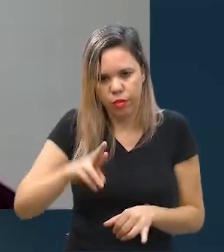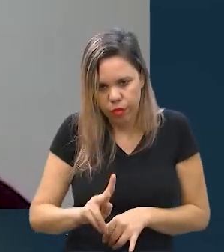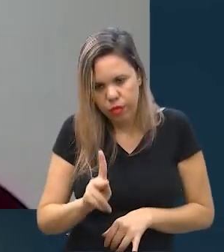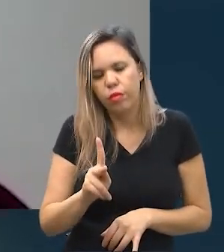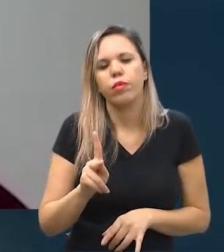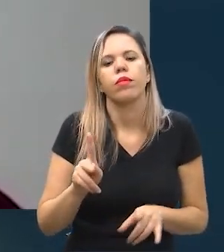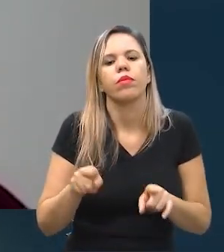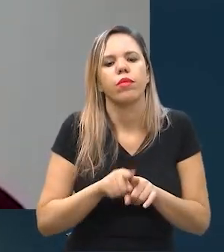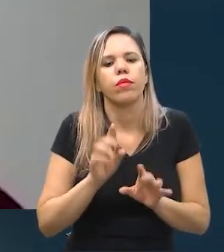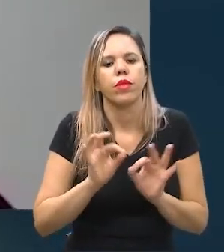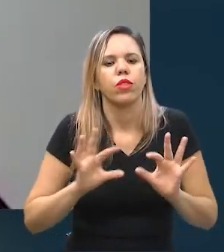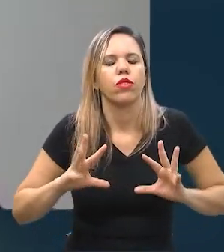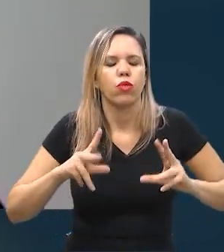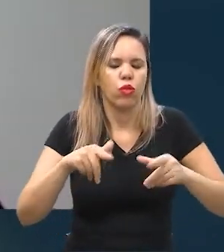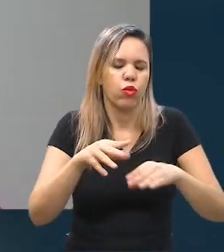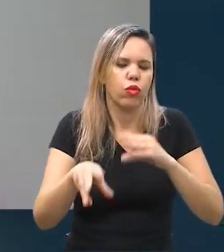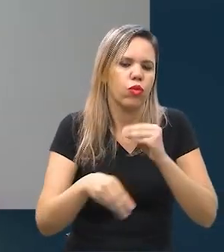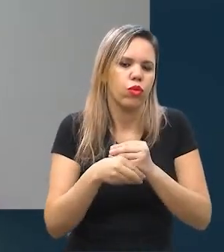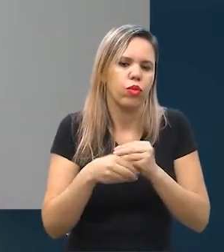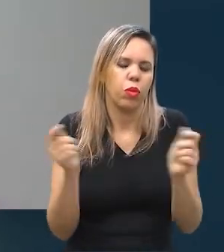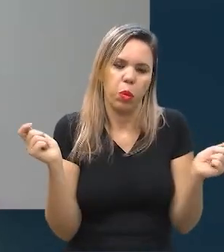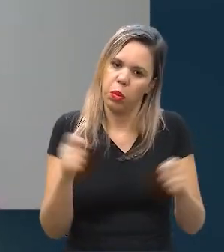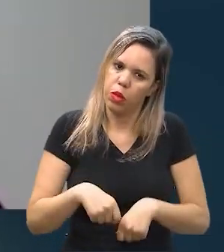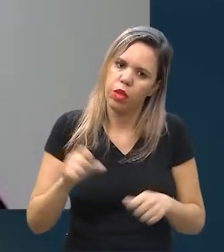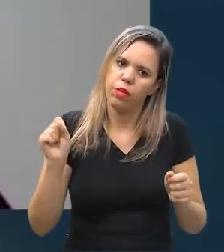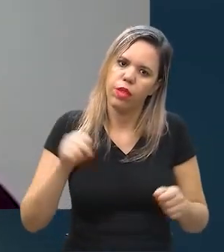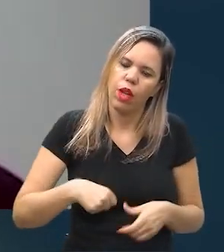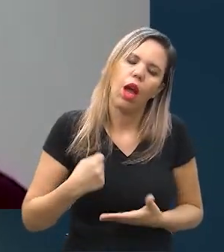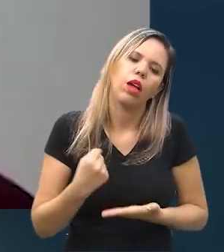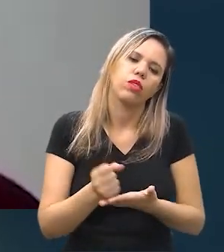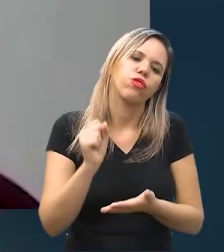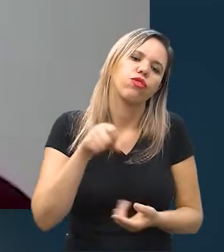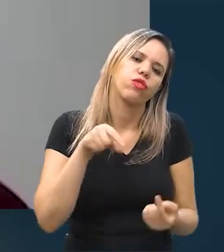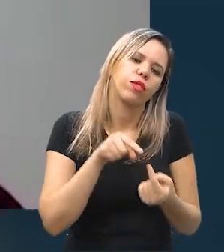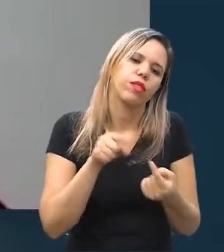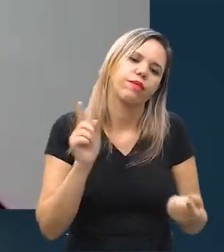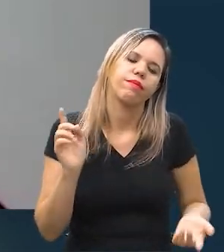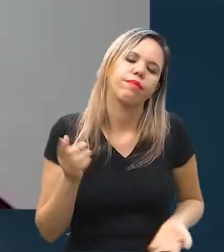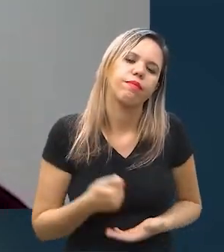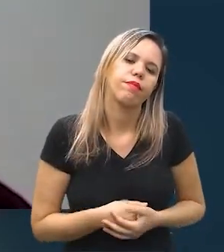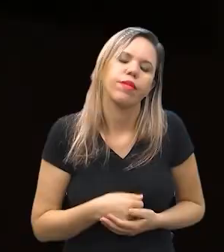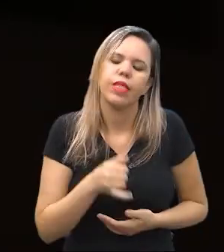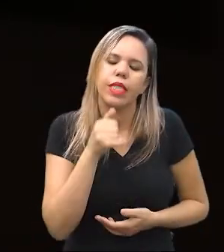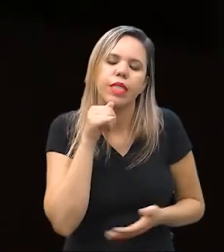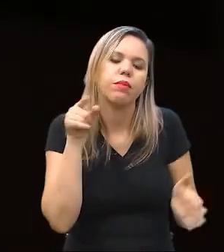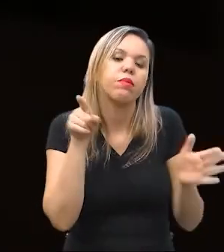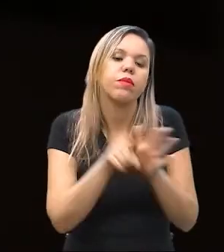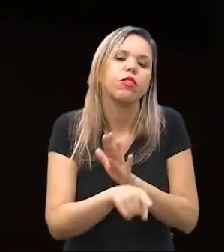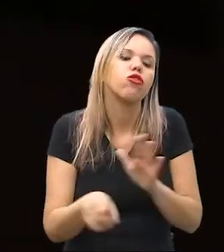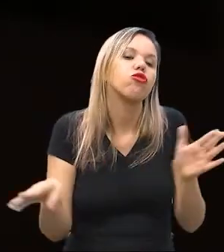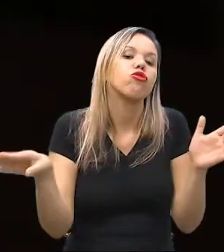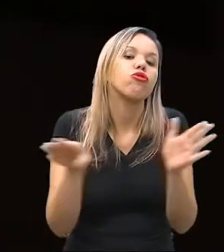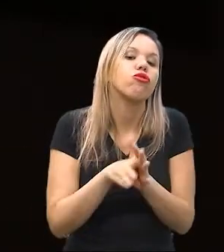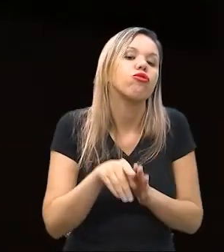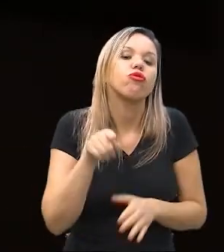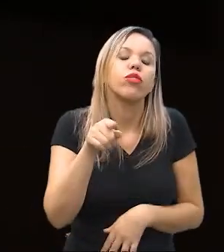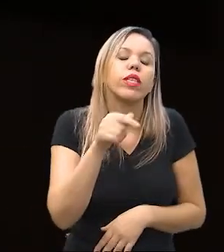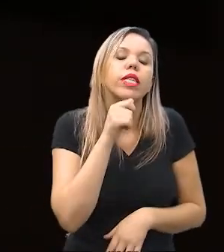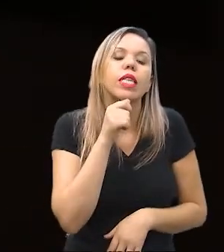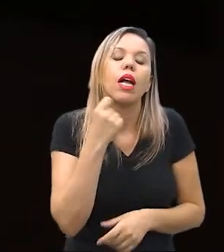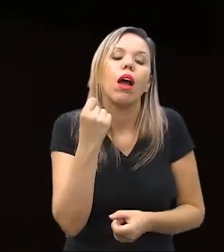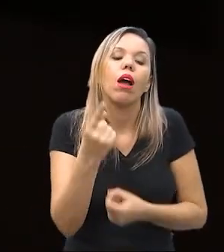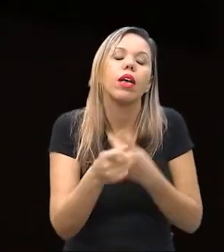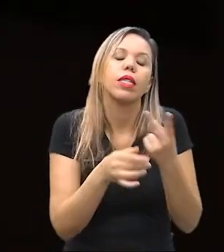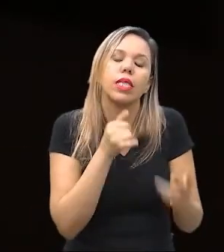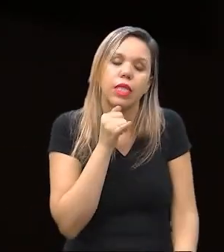da organização como um todo. Então, é totalmente possível a gente auxiliar nesse sentido, da produção. Chega ainda, Cíntia,